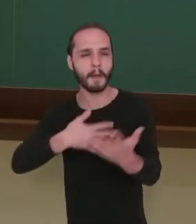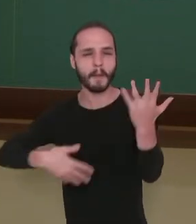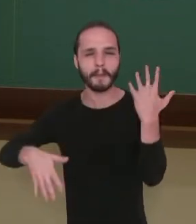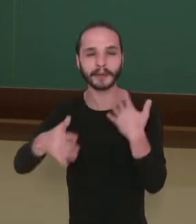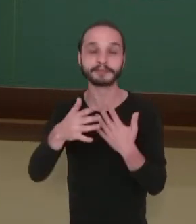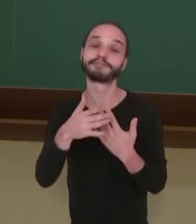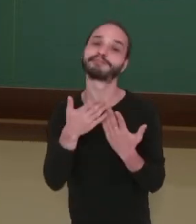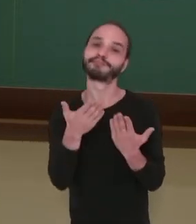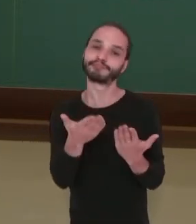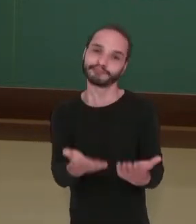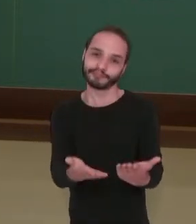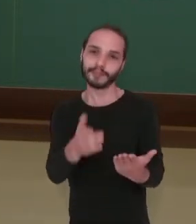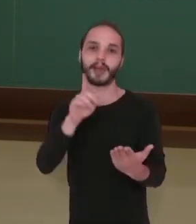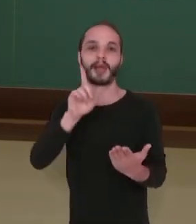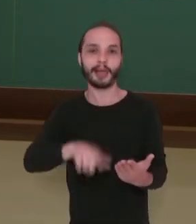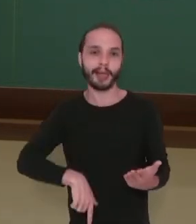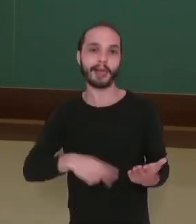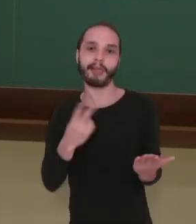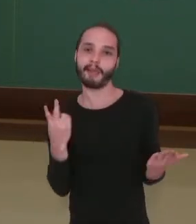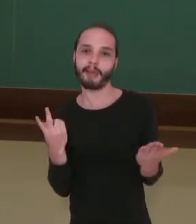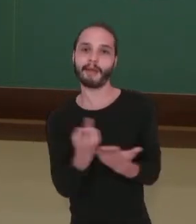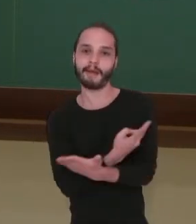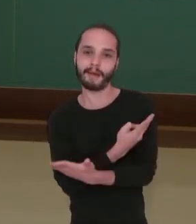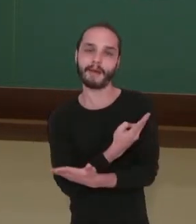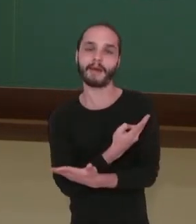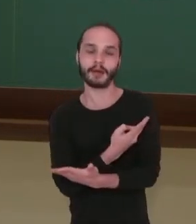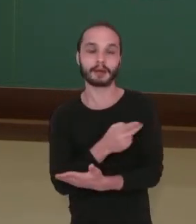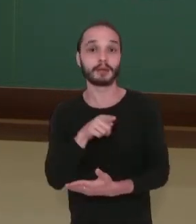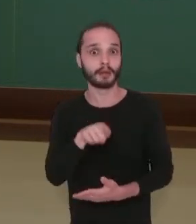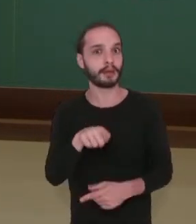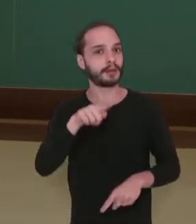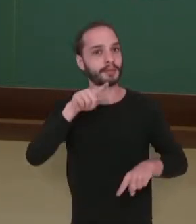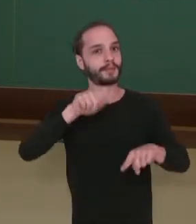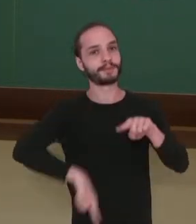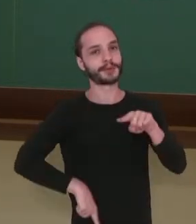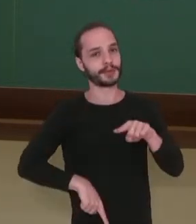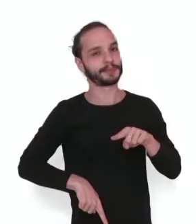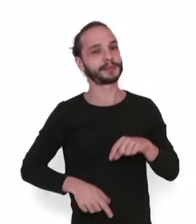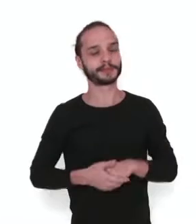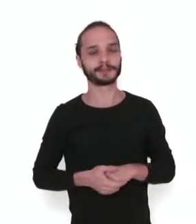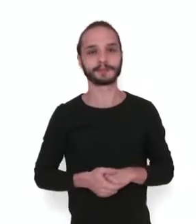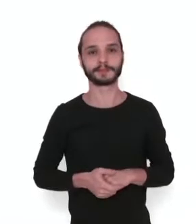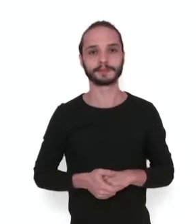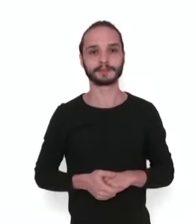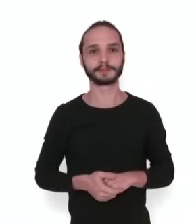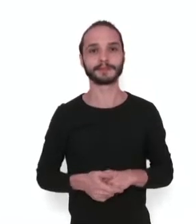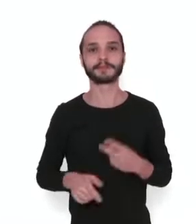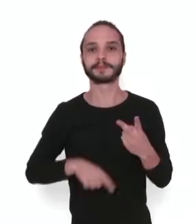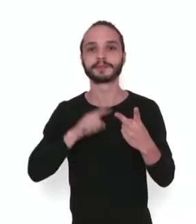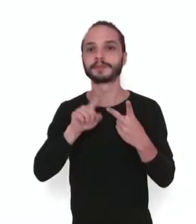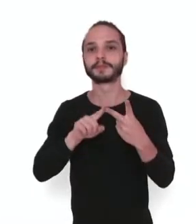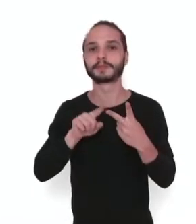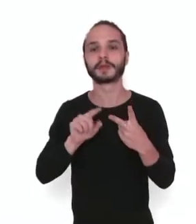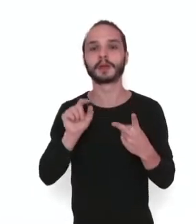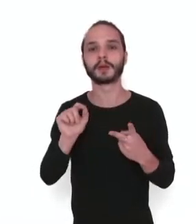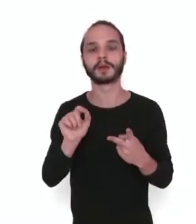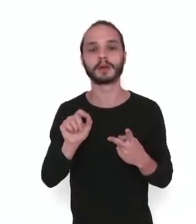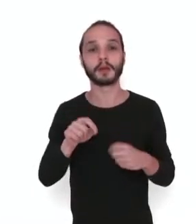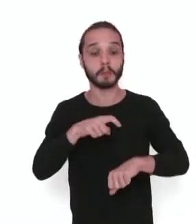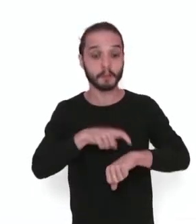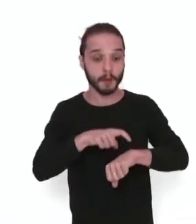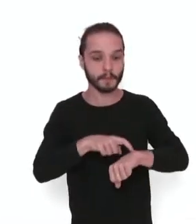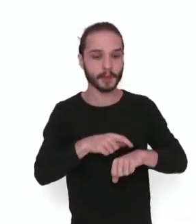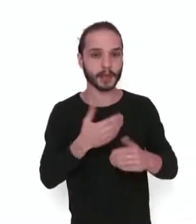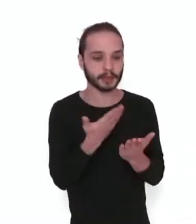está cometendo aí algo errado. Isso aí é proibido fazer. Outra coisa, ocupar-se durante o período de aula de